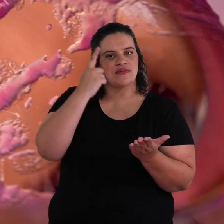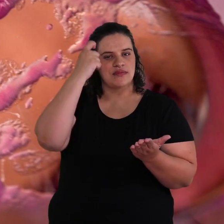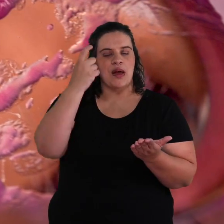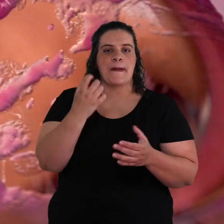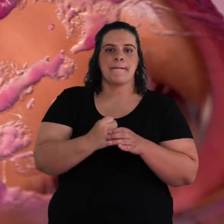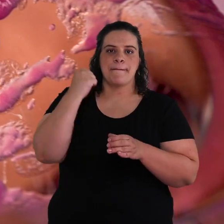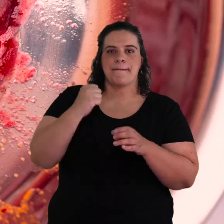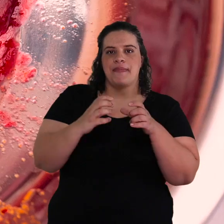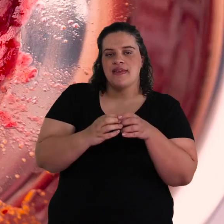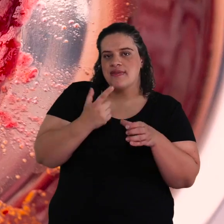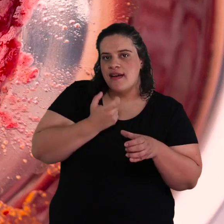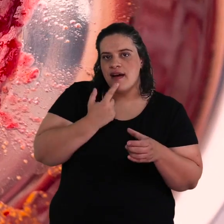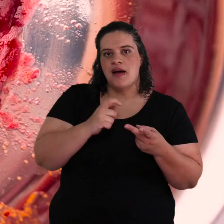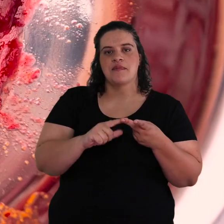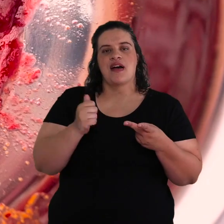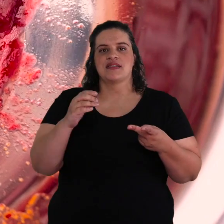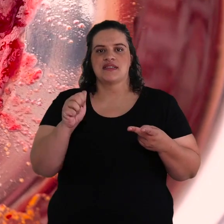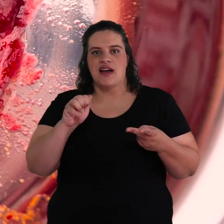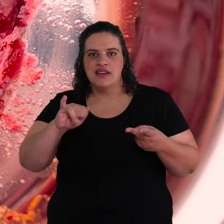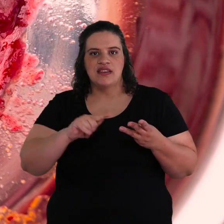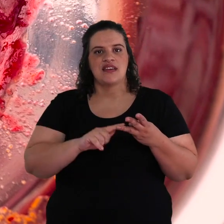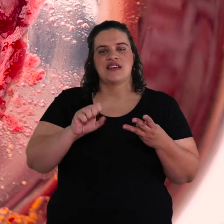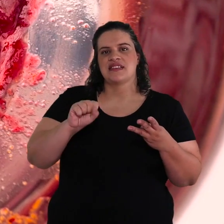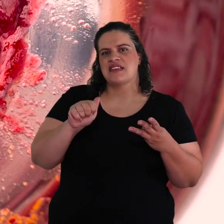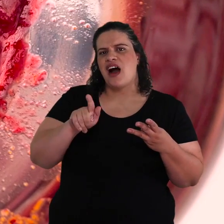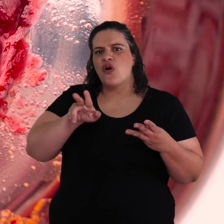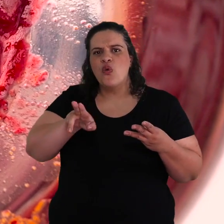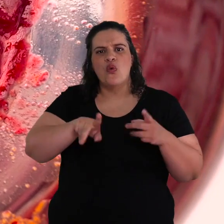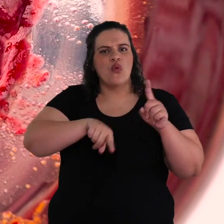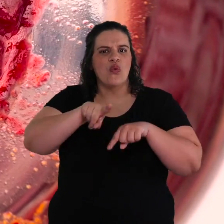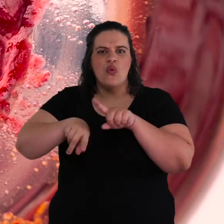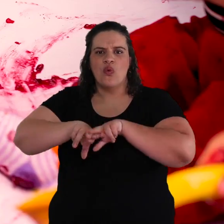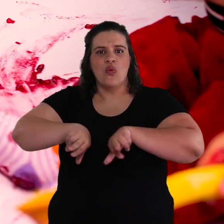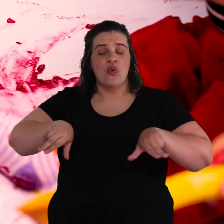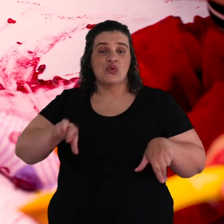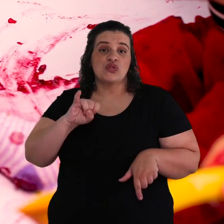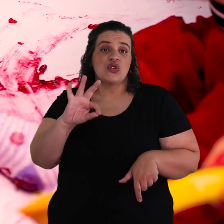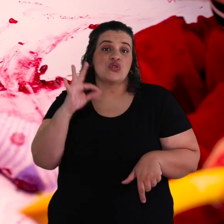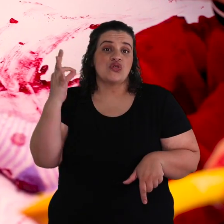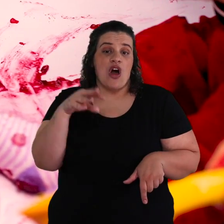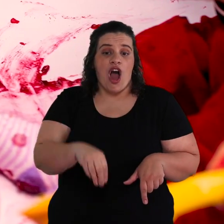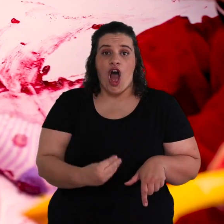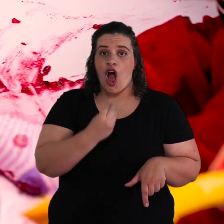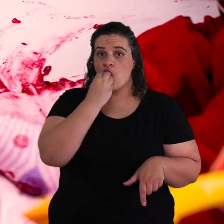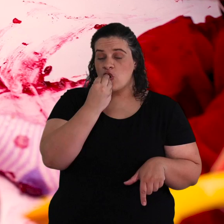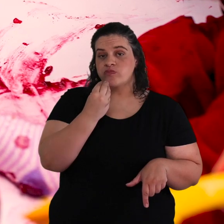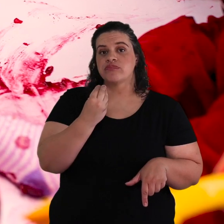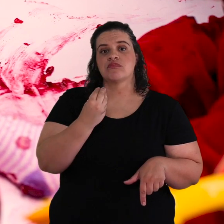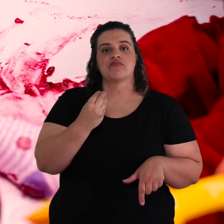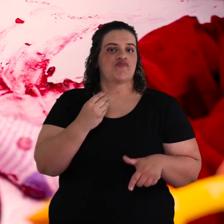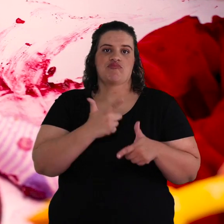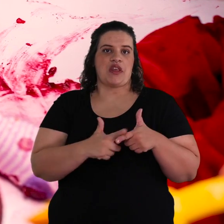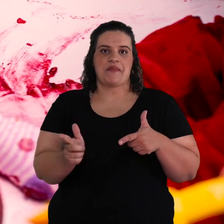por exemplo, com beterraba, açaí, sagu, um monte de ingredientes que, se por acaso o bebê